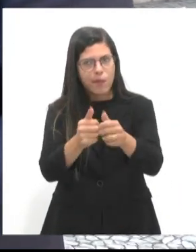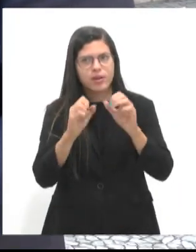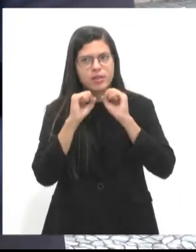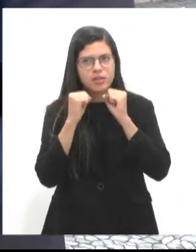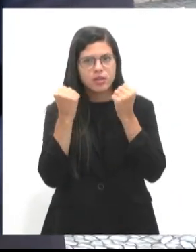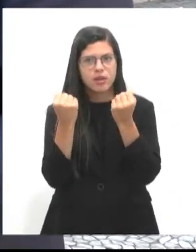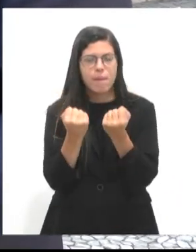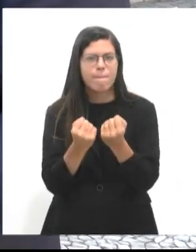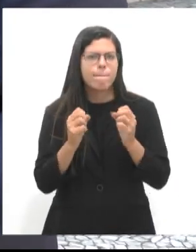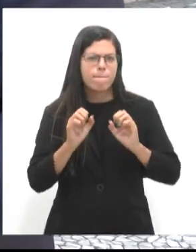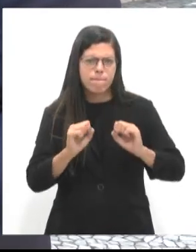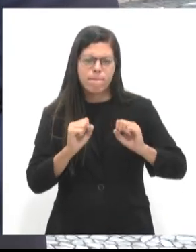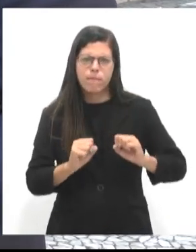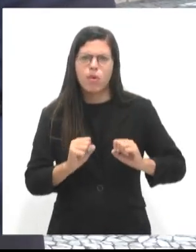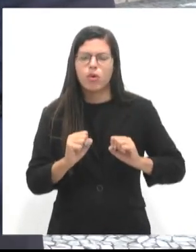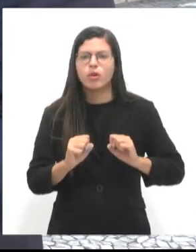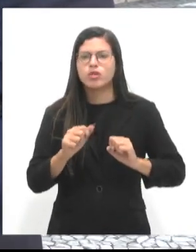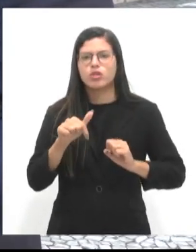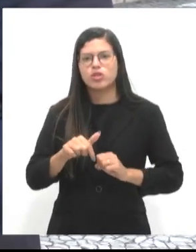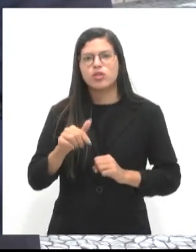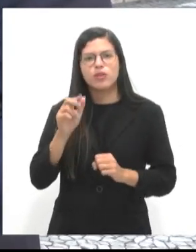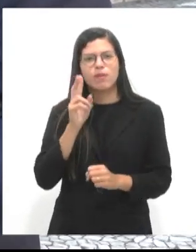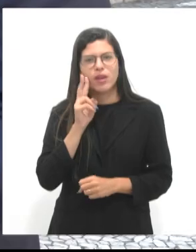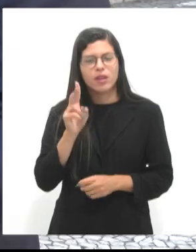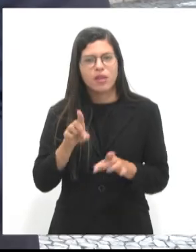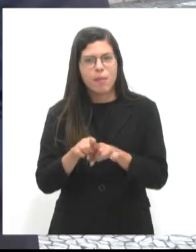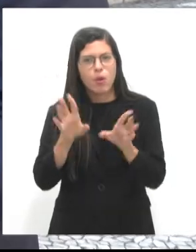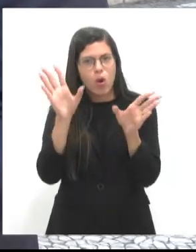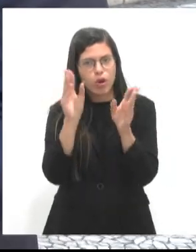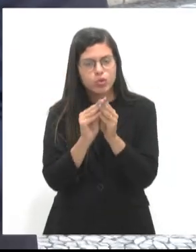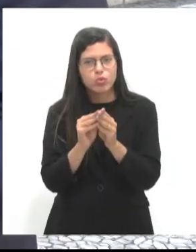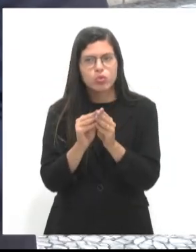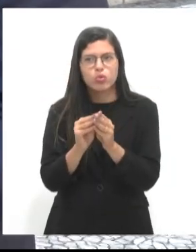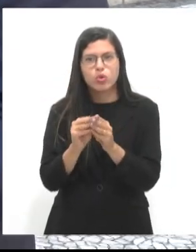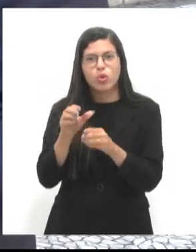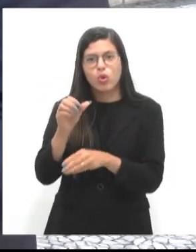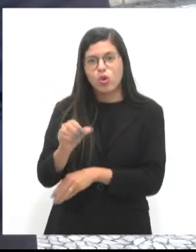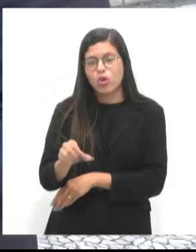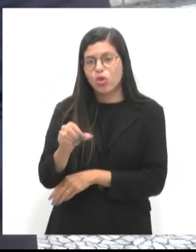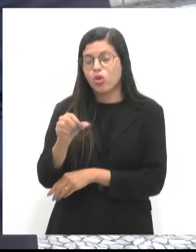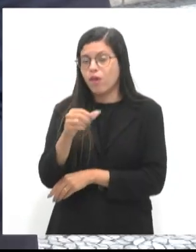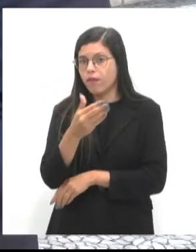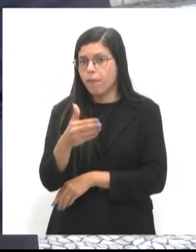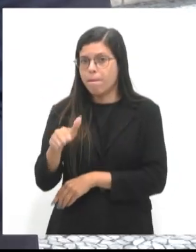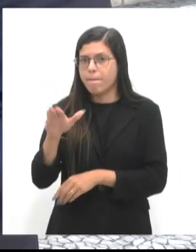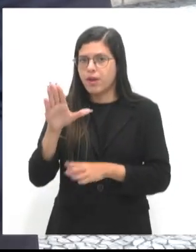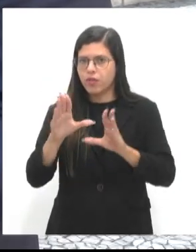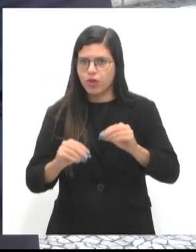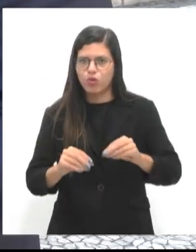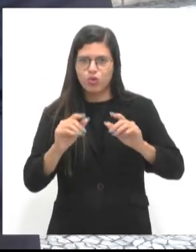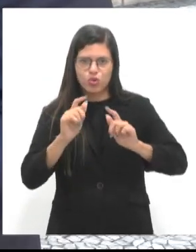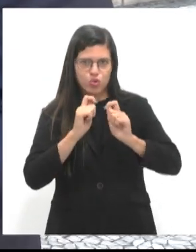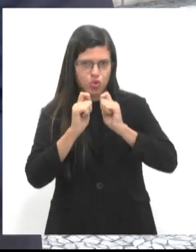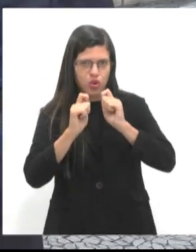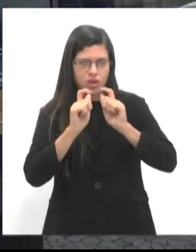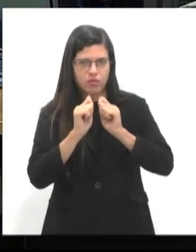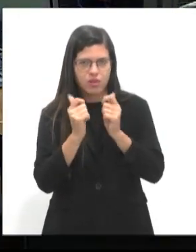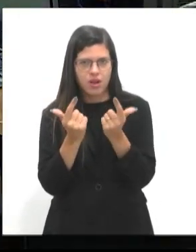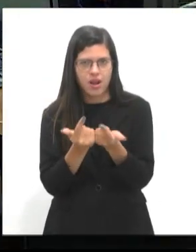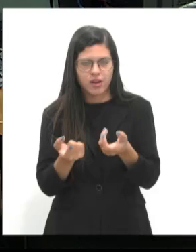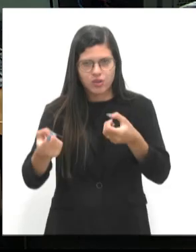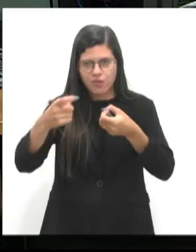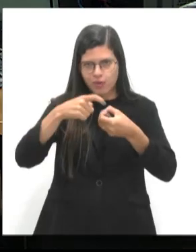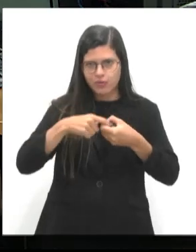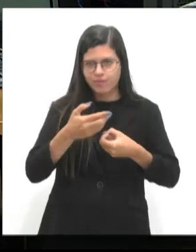pode conferir tudo o que aconteceu, o resumo desse seminário a partir de 9h30 da noite no Jornal da Alerj. Vicente, volto com você no estúdio.